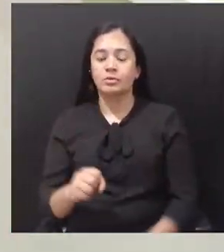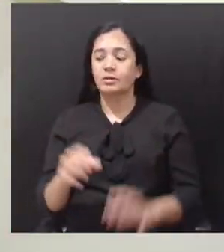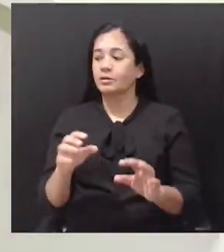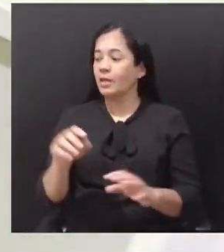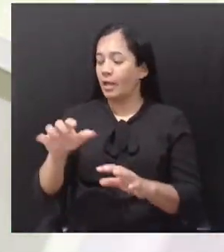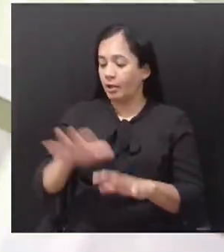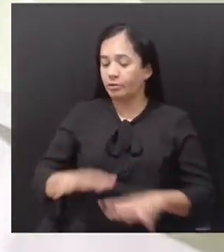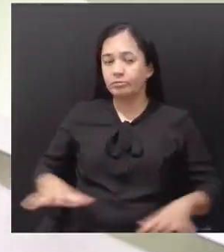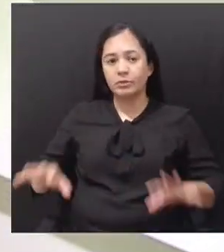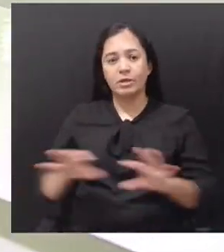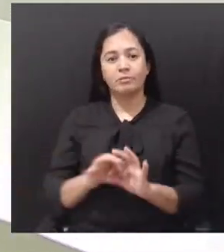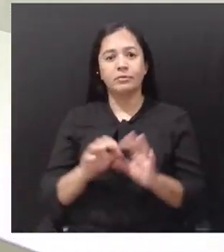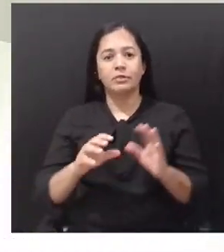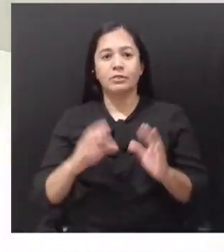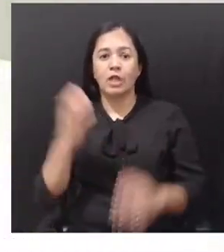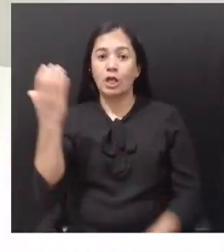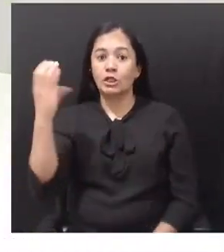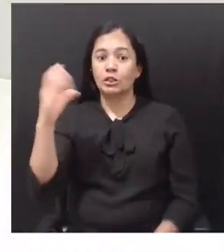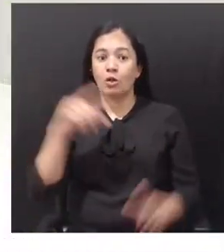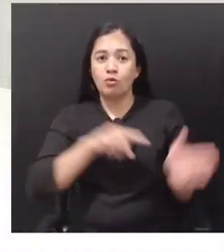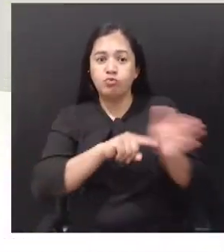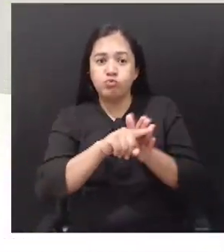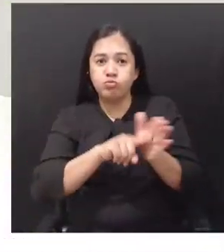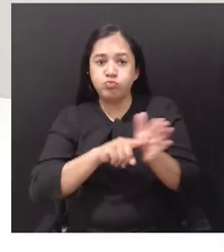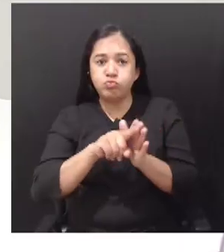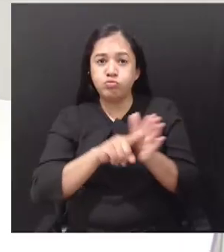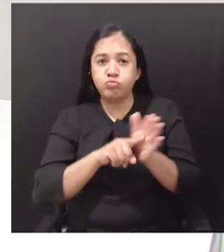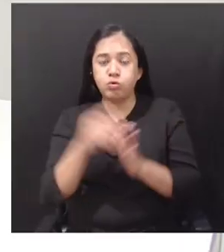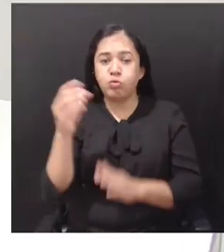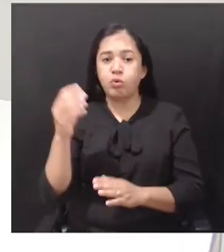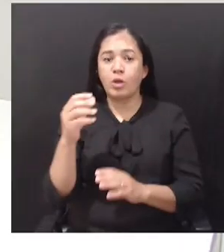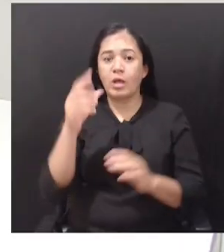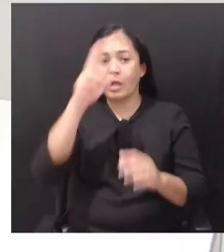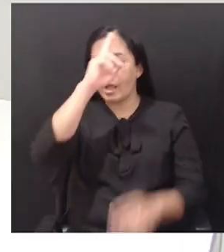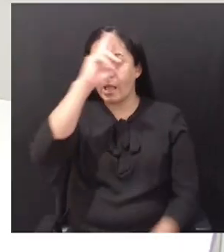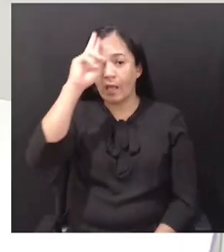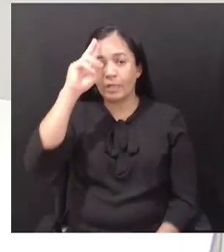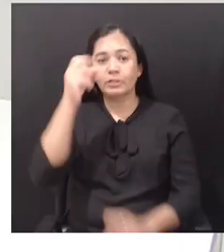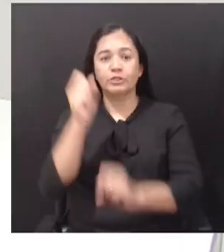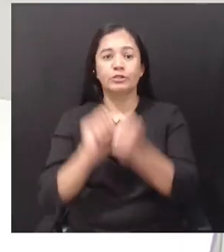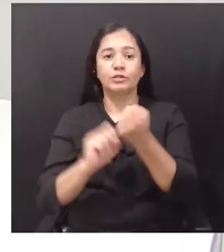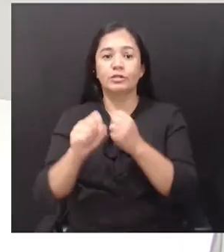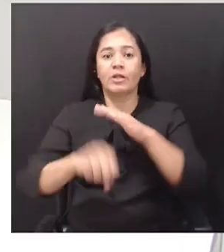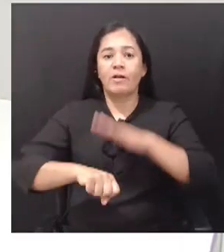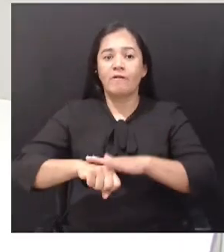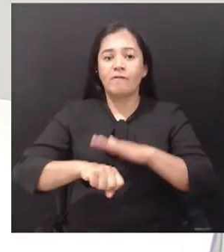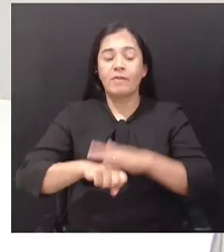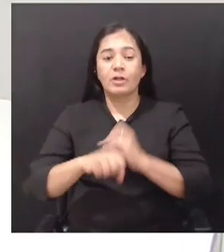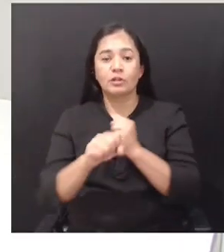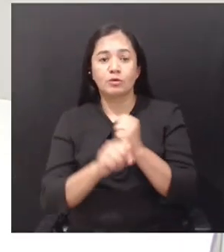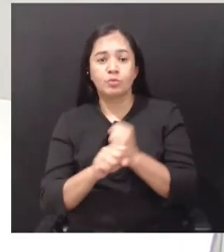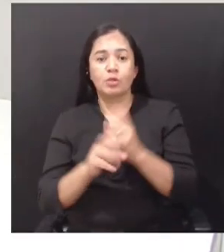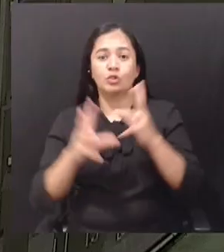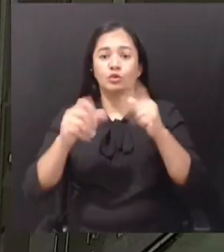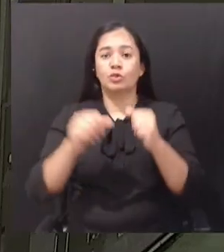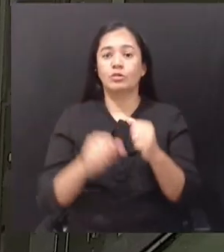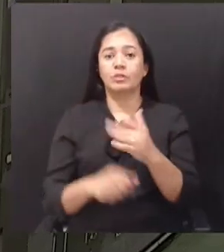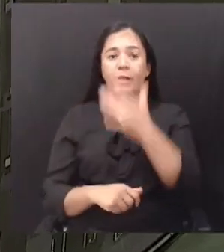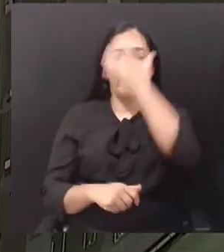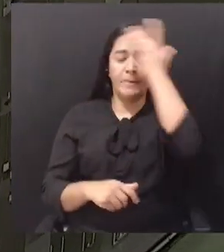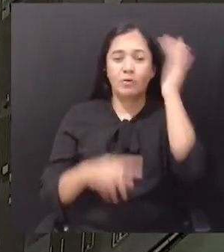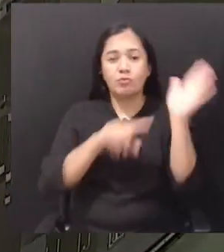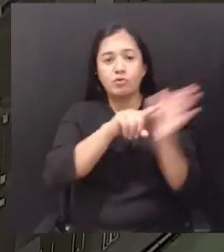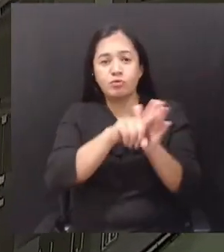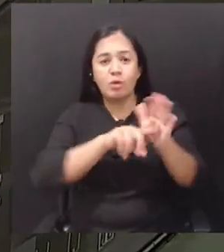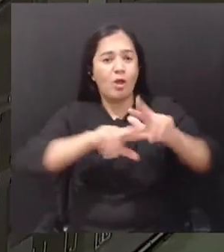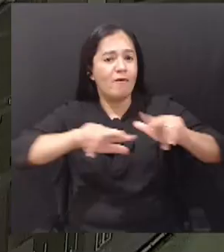pesquisas acadêmicas e industriais sejam realizadas todos os anos por milhares de pesquisadores,